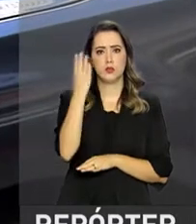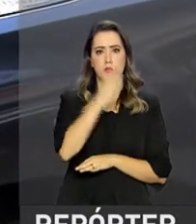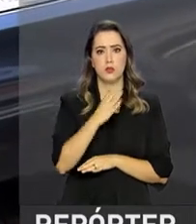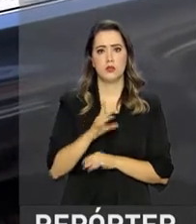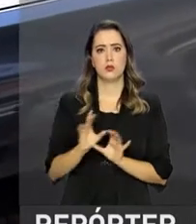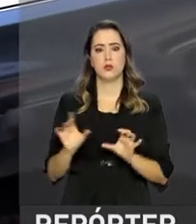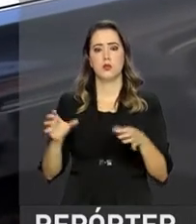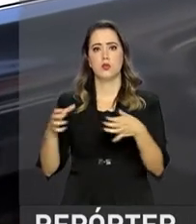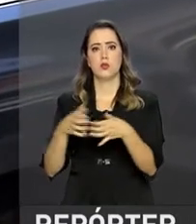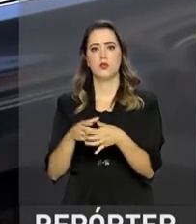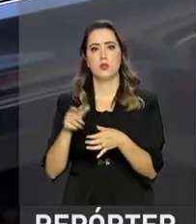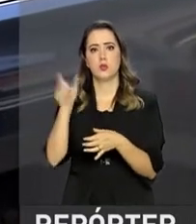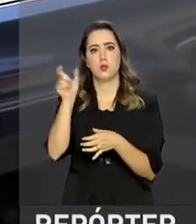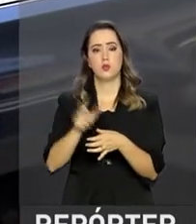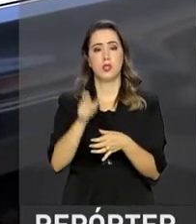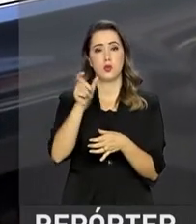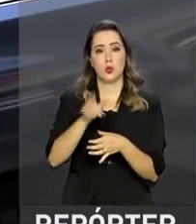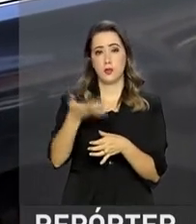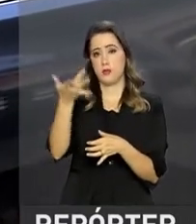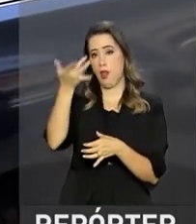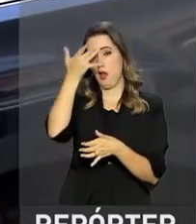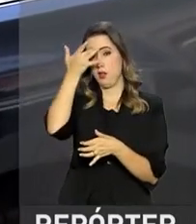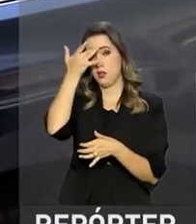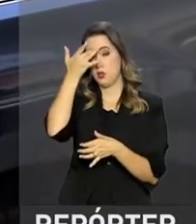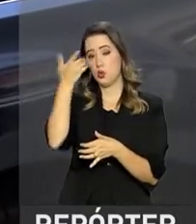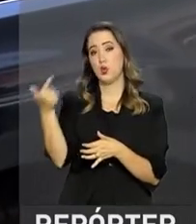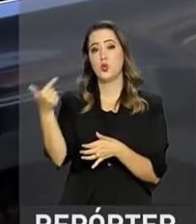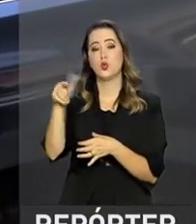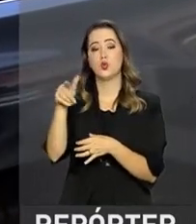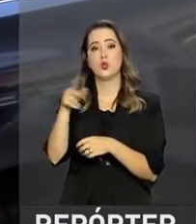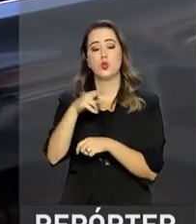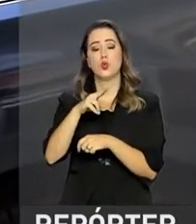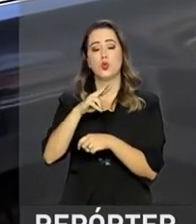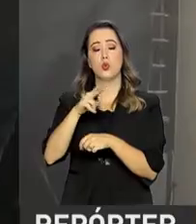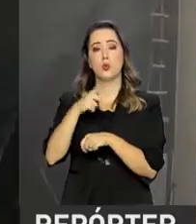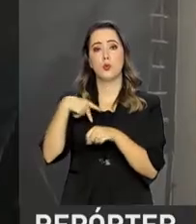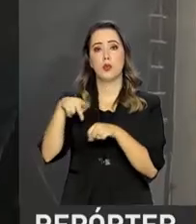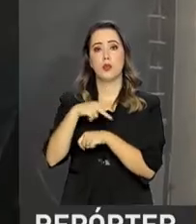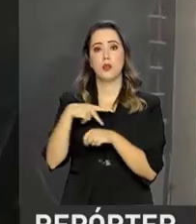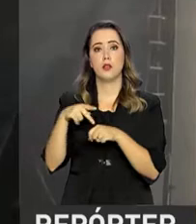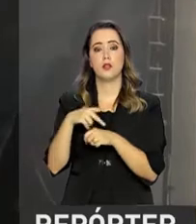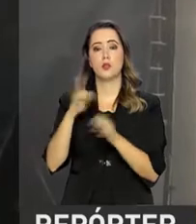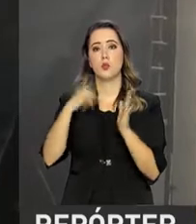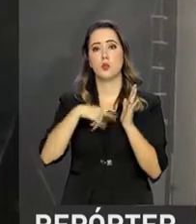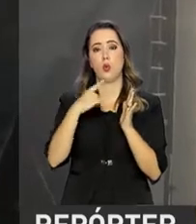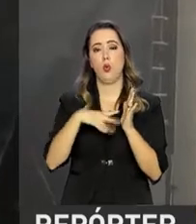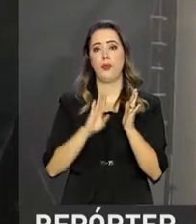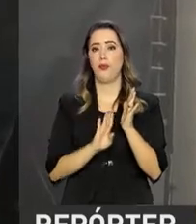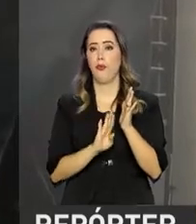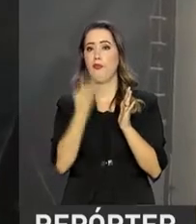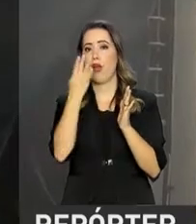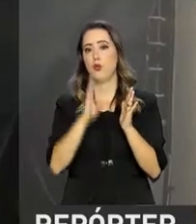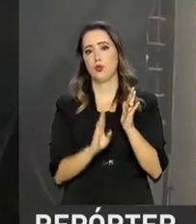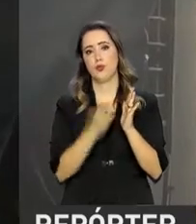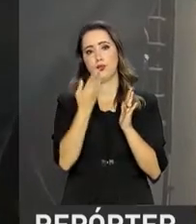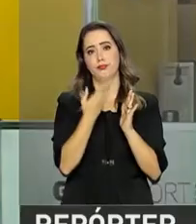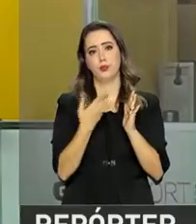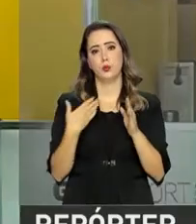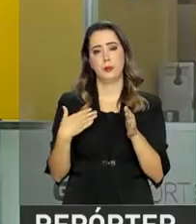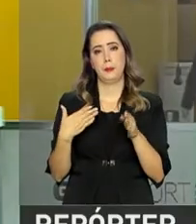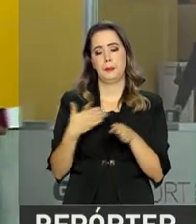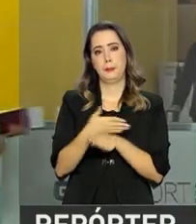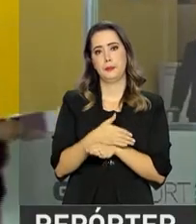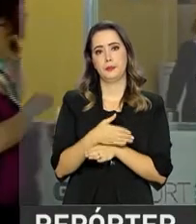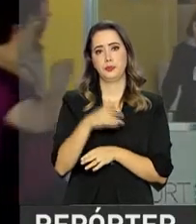de um grupo de estrangeiros da índia e de bangladesh com documentos falsos pela fronteira com o paraguai a investigação apurou que o grupo